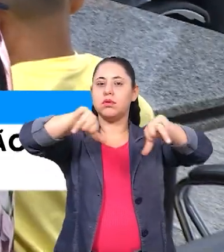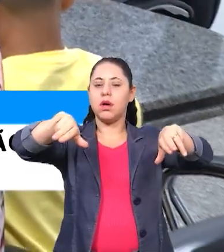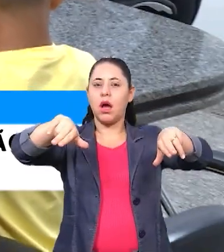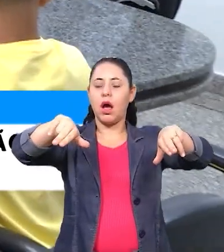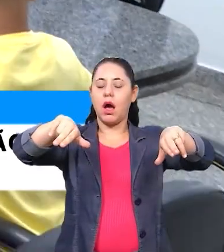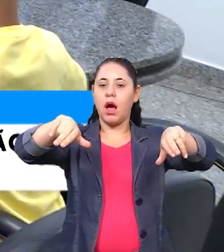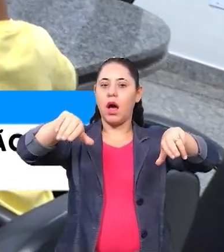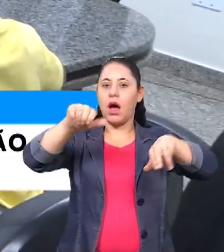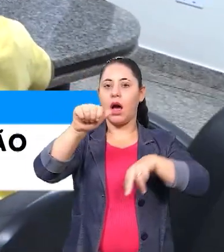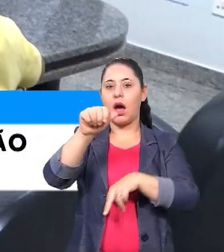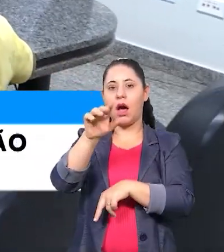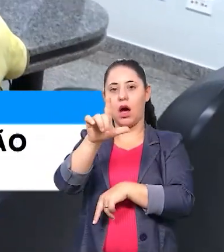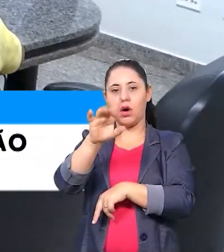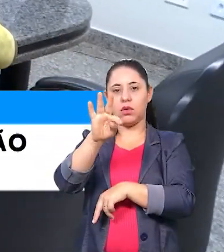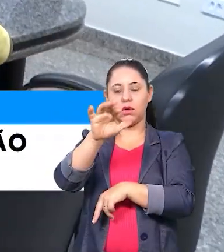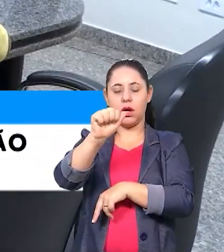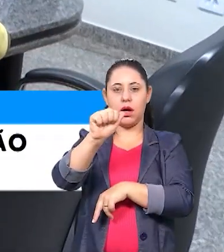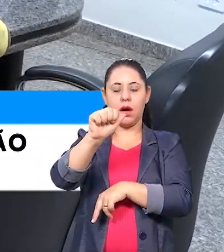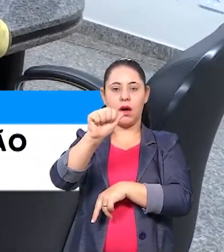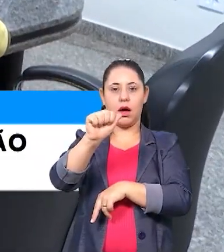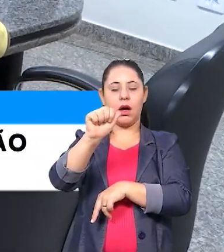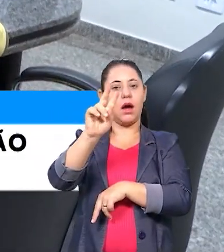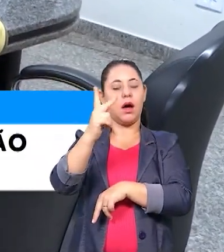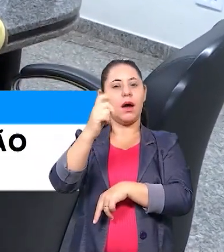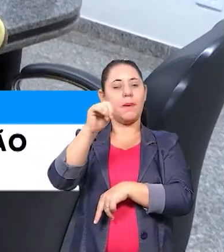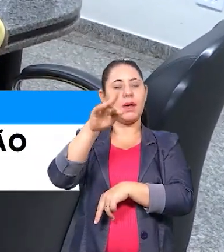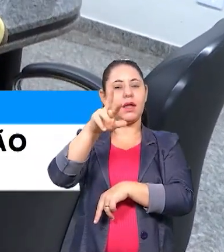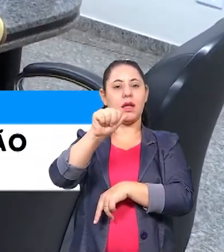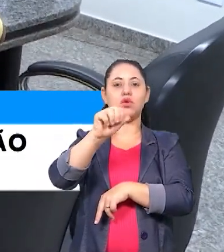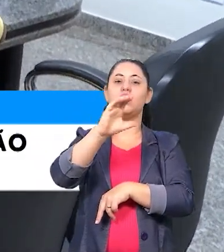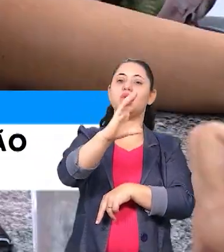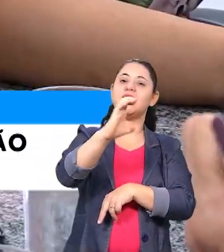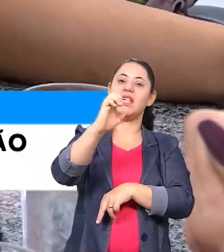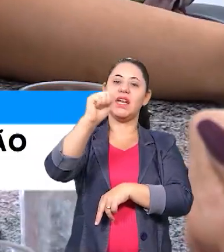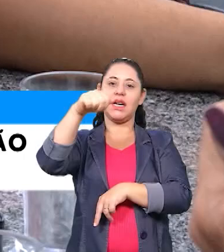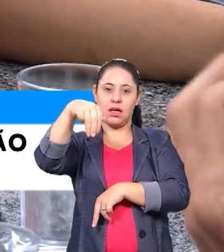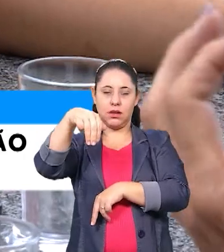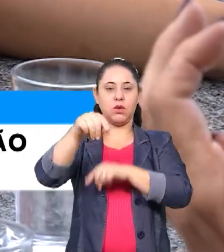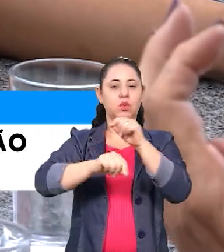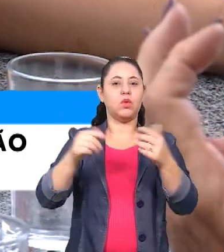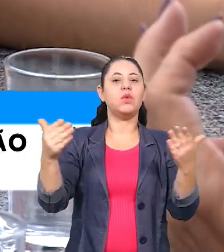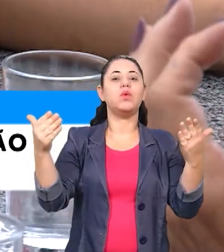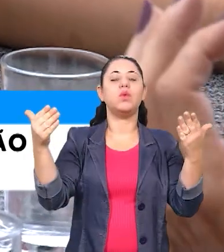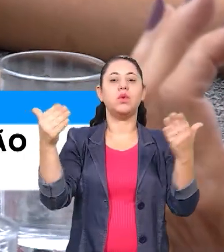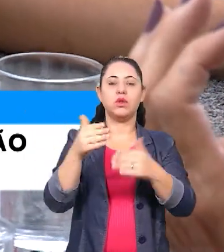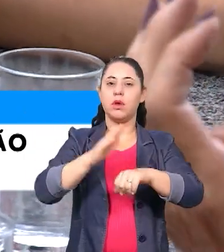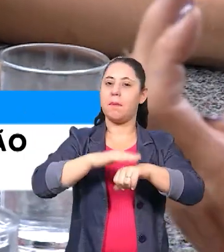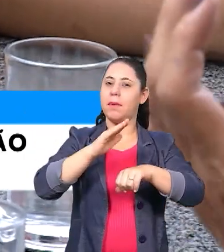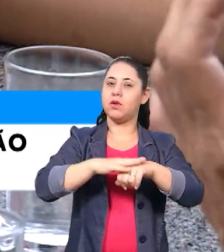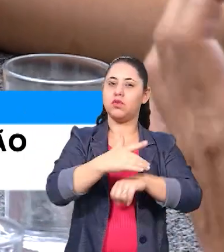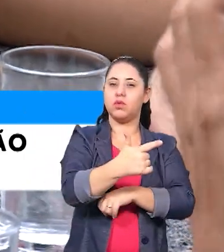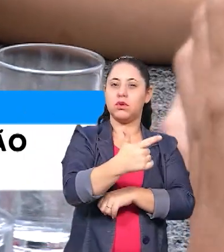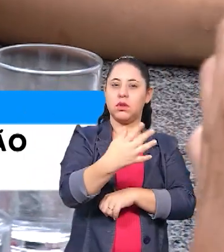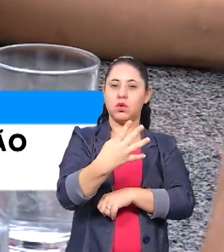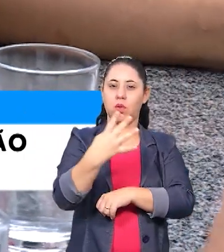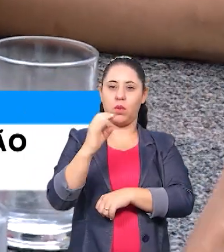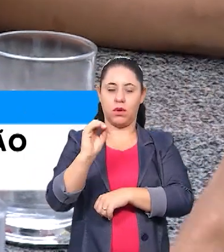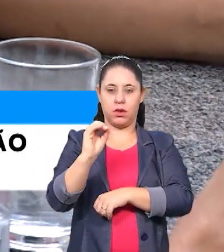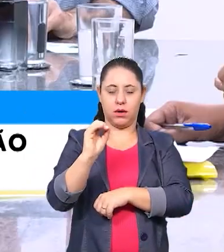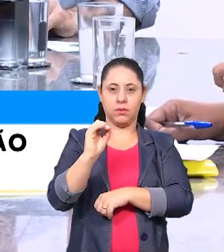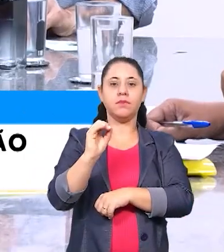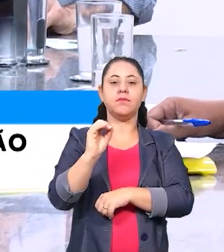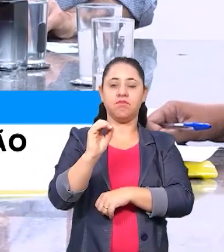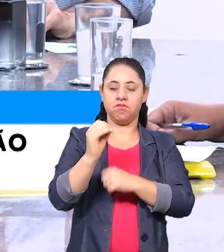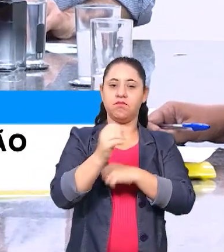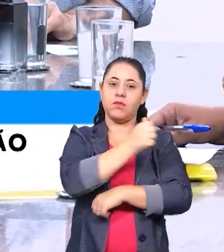Multidisciplinar para as Altas Habilidades e Superdotação, o CEAM. A instituição conta hoje com mais de 240